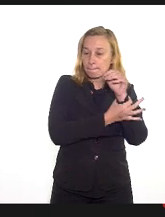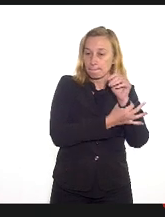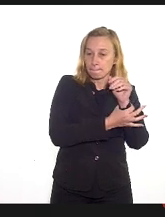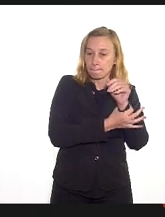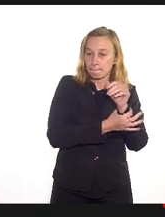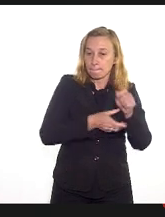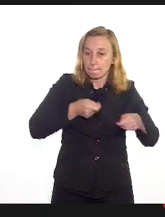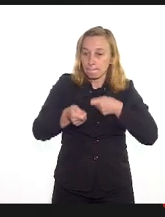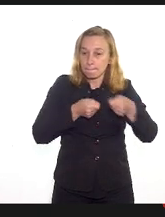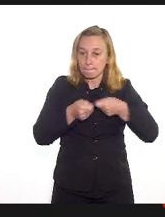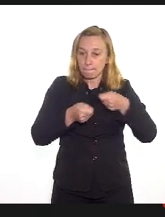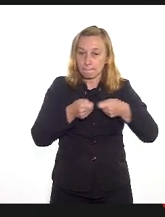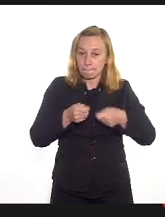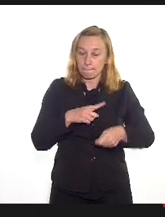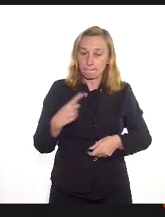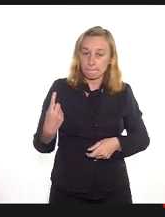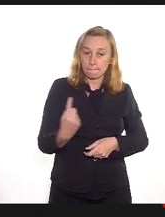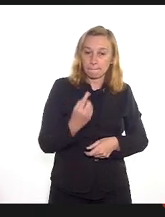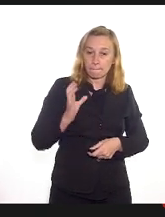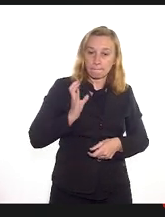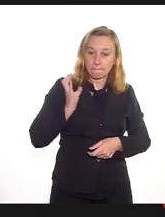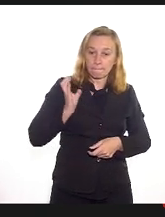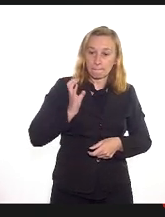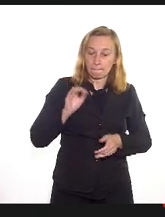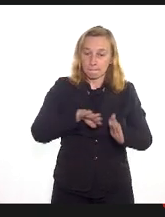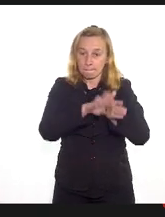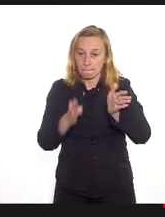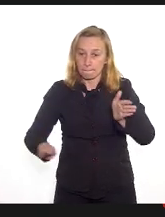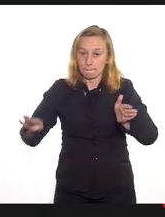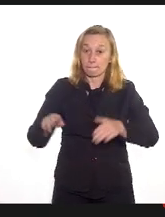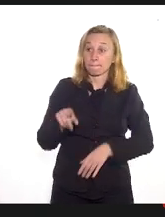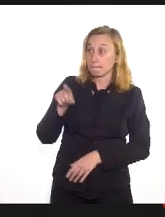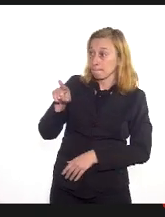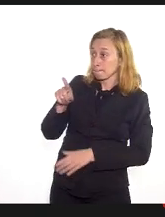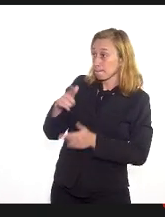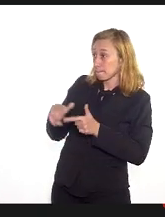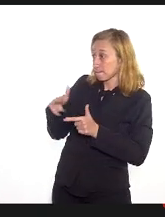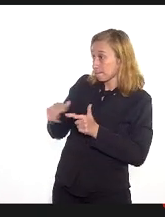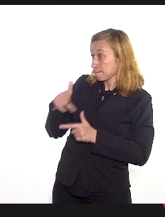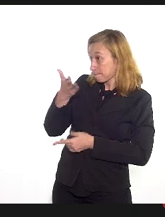o monitoramento das nossas riquezas no mar. Esse é o problema.